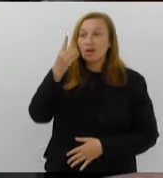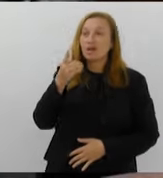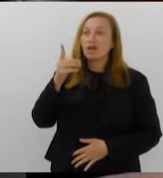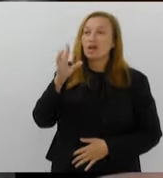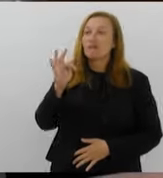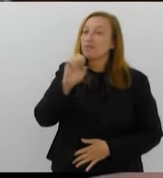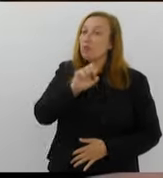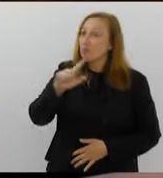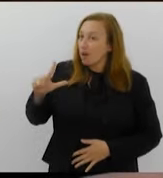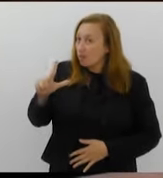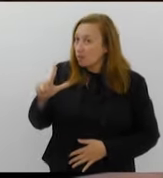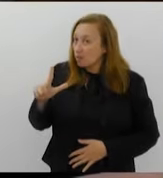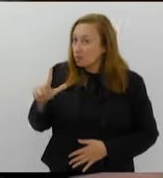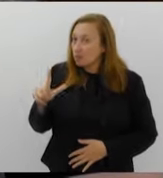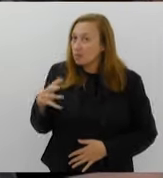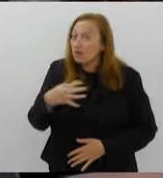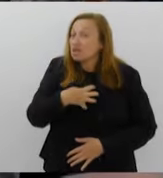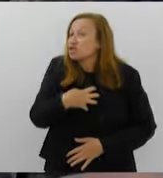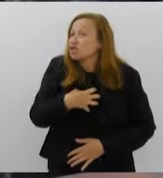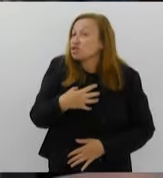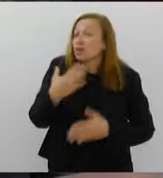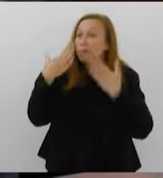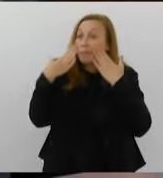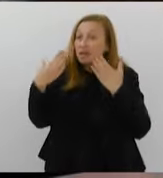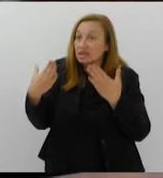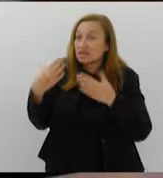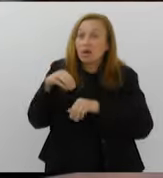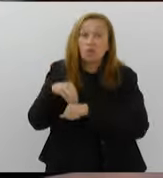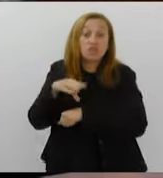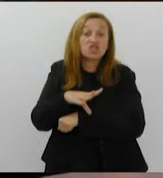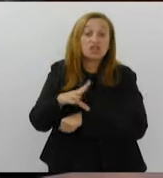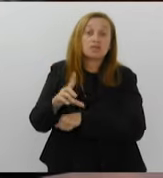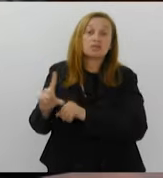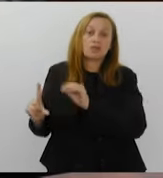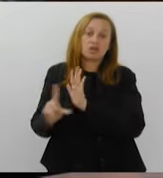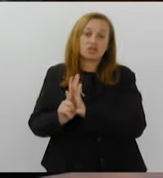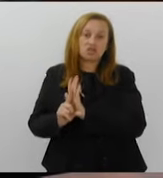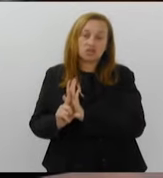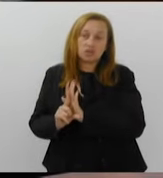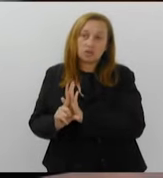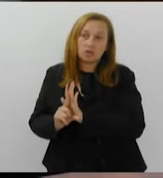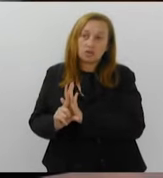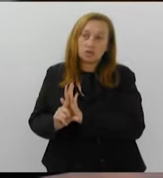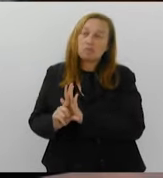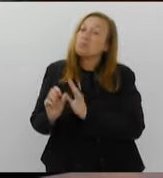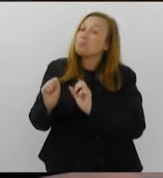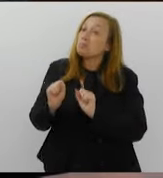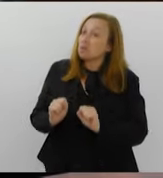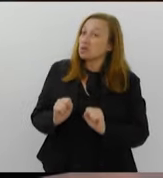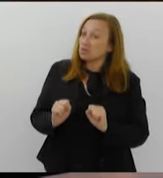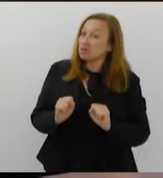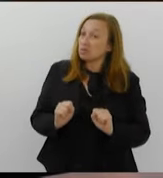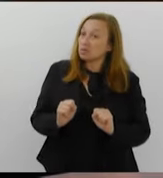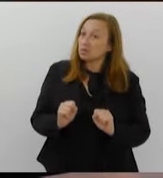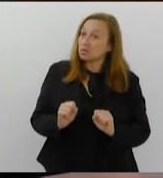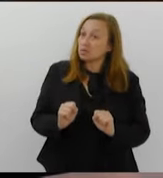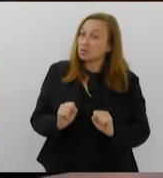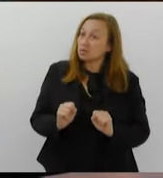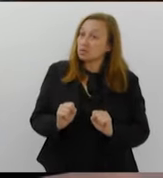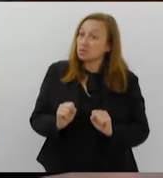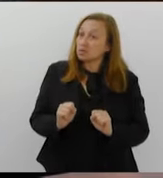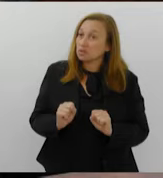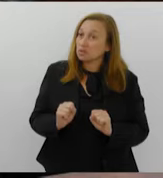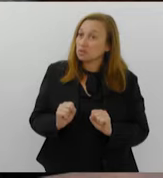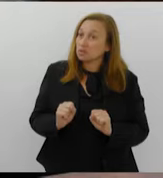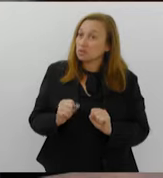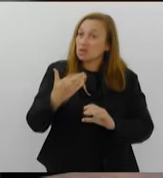Pobel, no sentido de apresentar uma indicação legislativa para que possamos